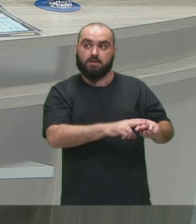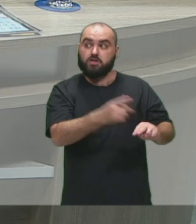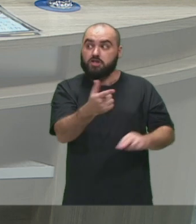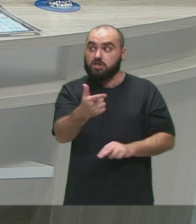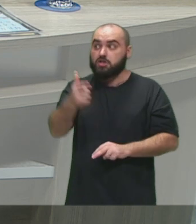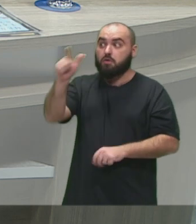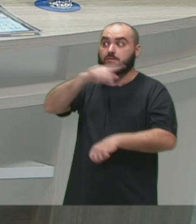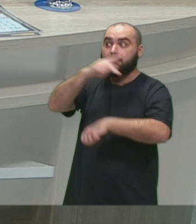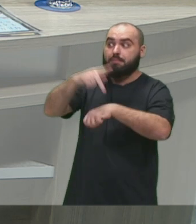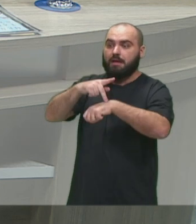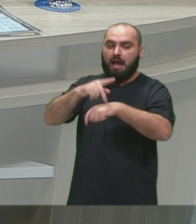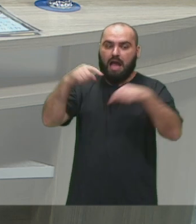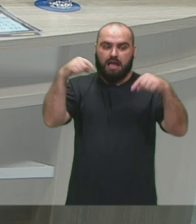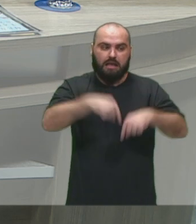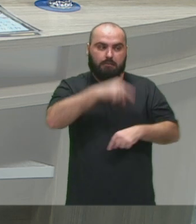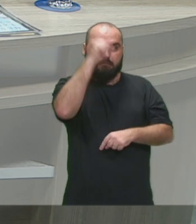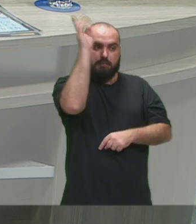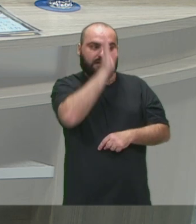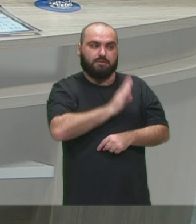aqui no Brasil,